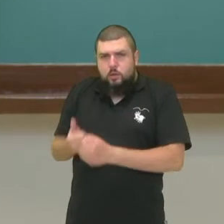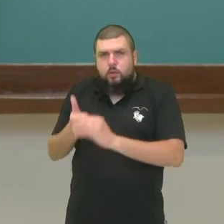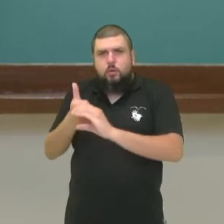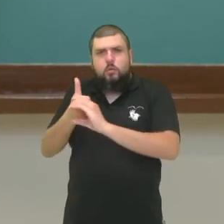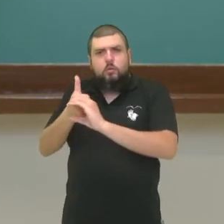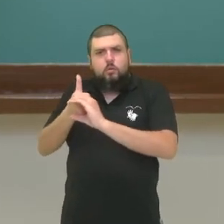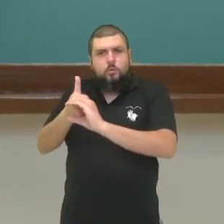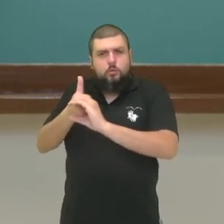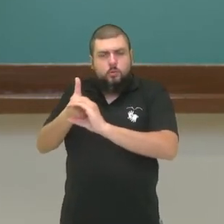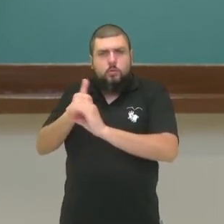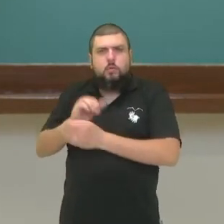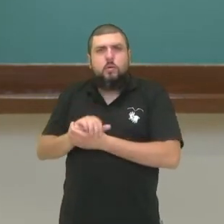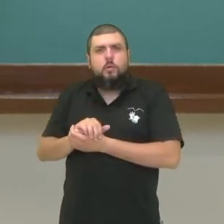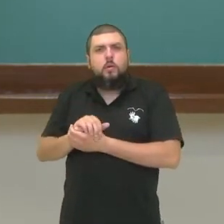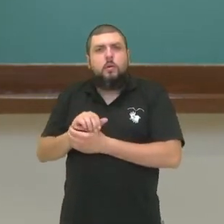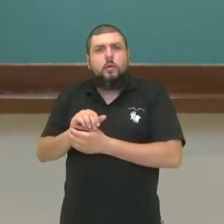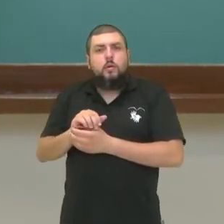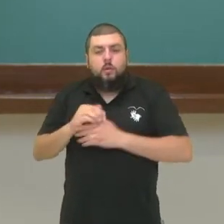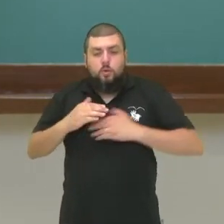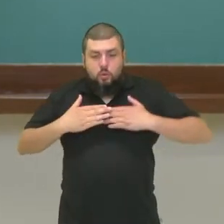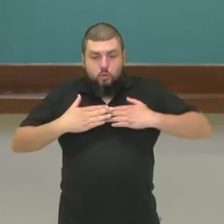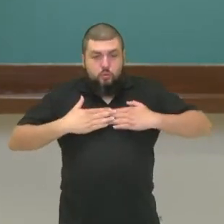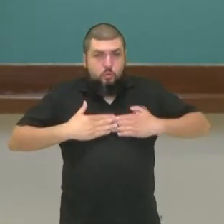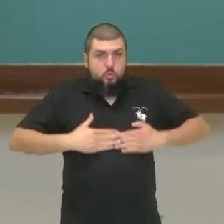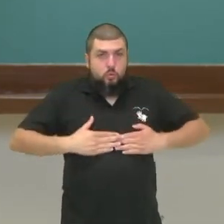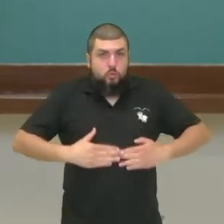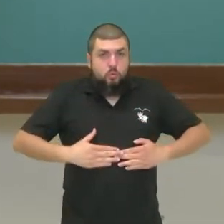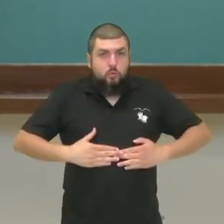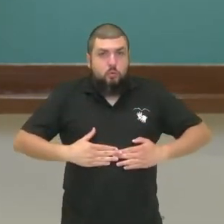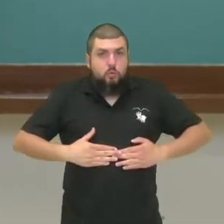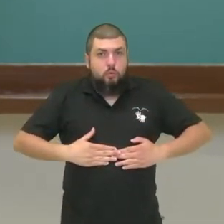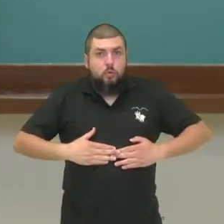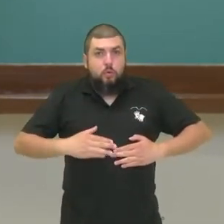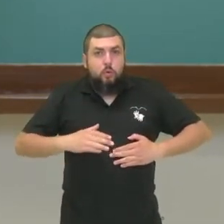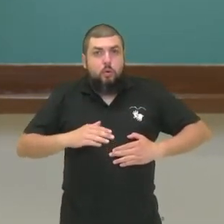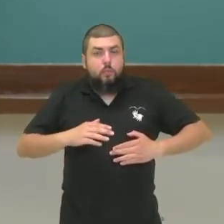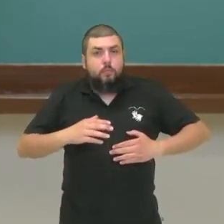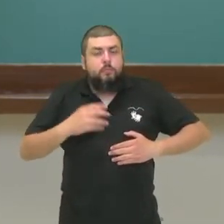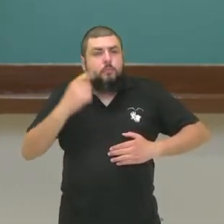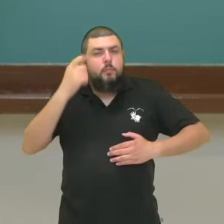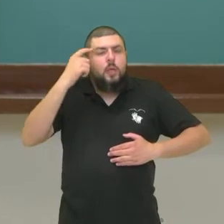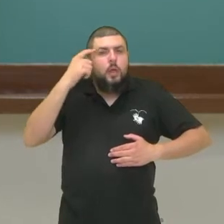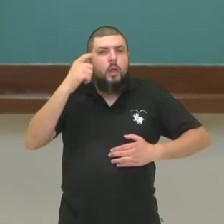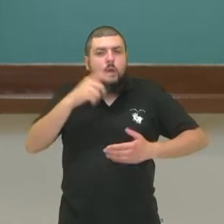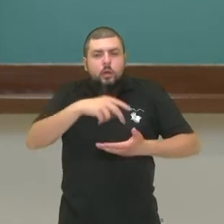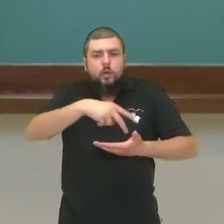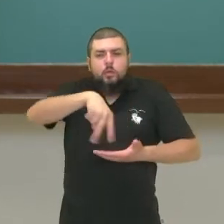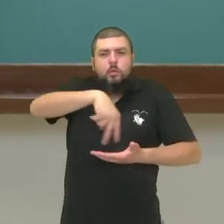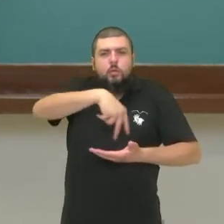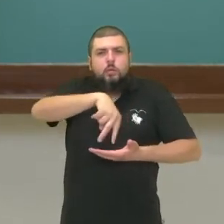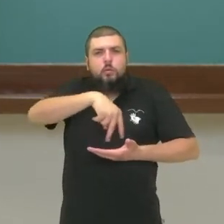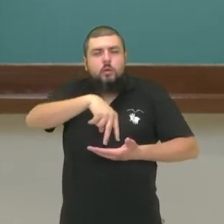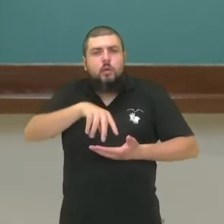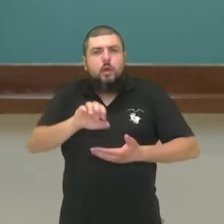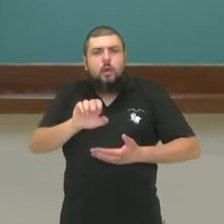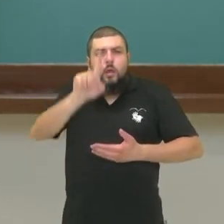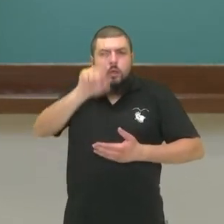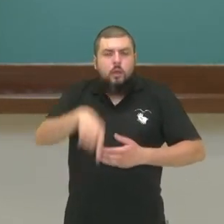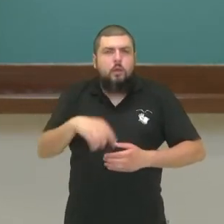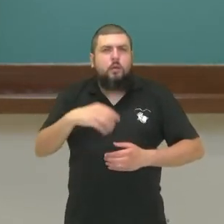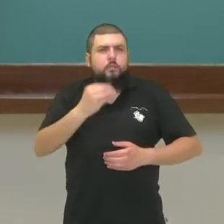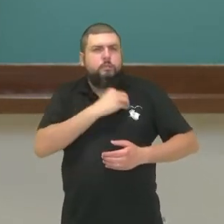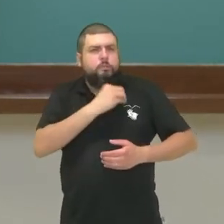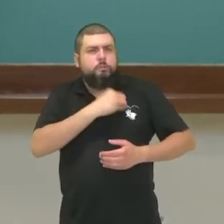relacionado ao corpo passa a ser considerado como pecado, tá? Então, como a dança envolve